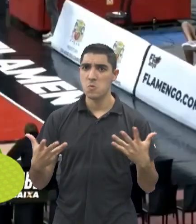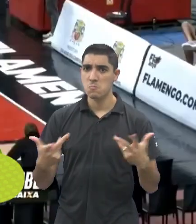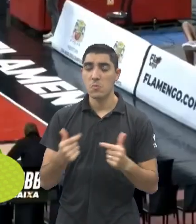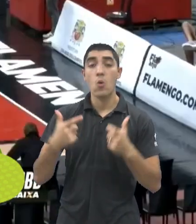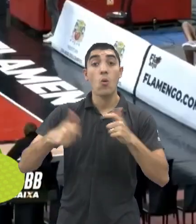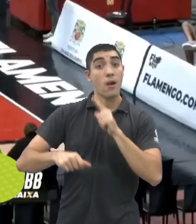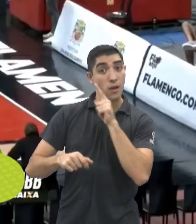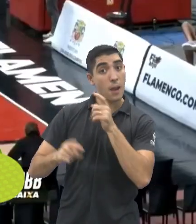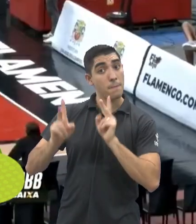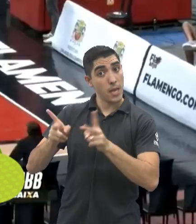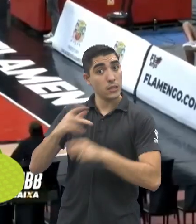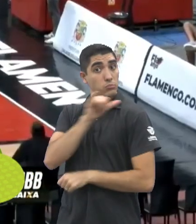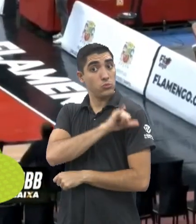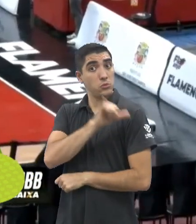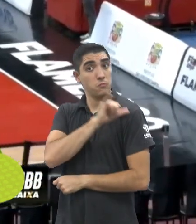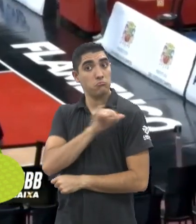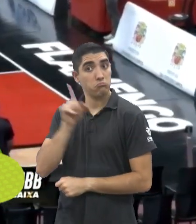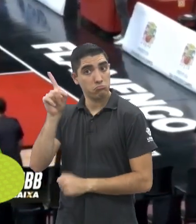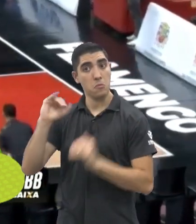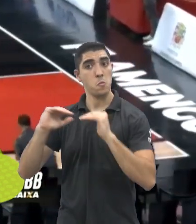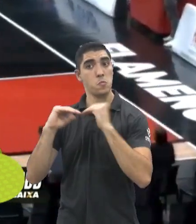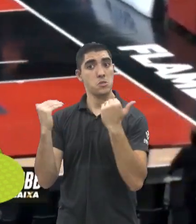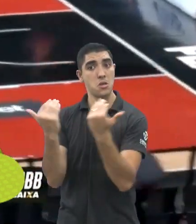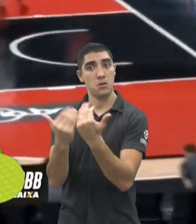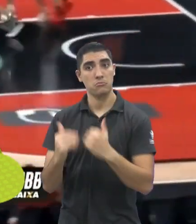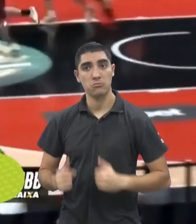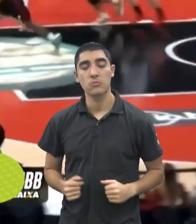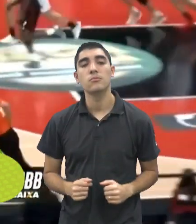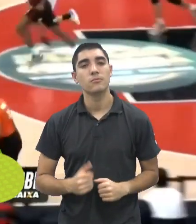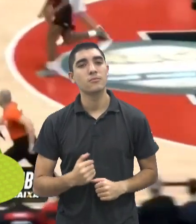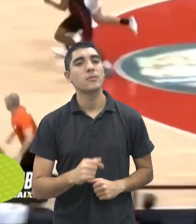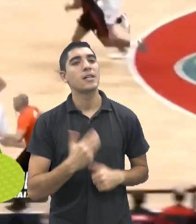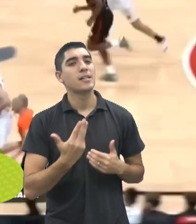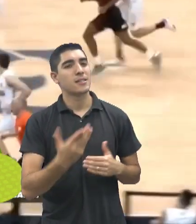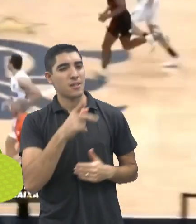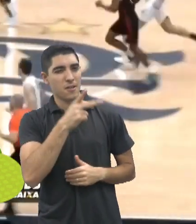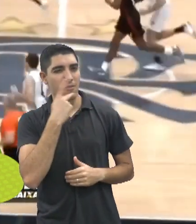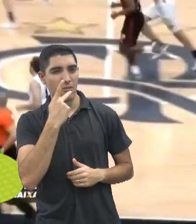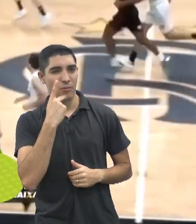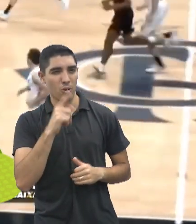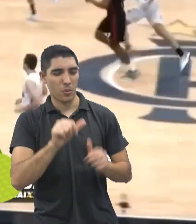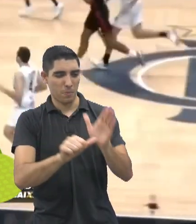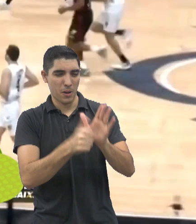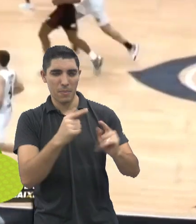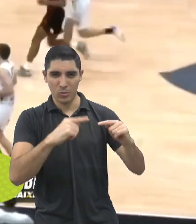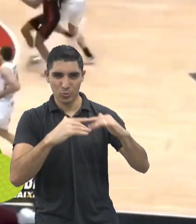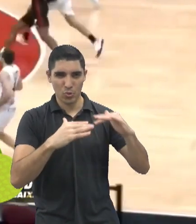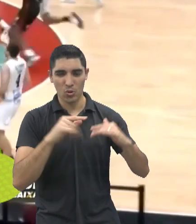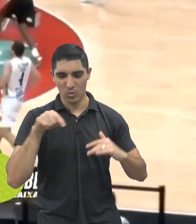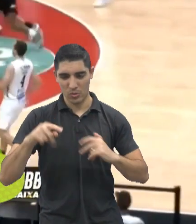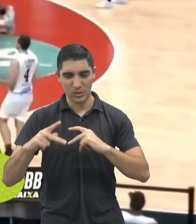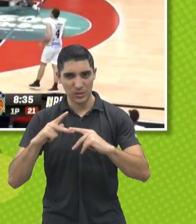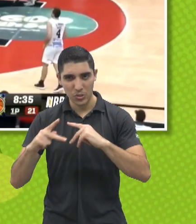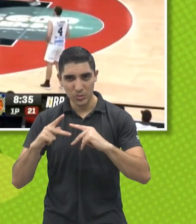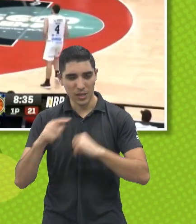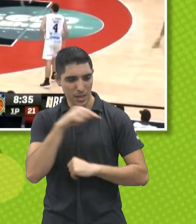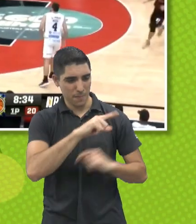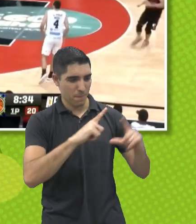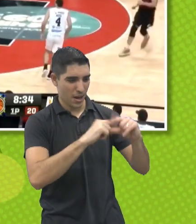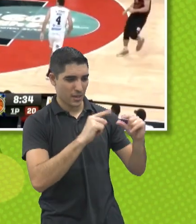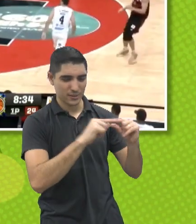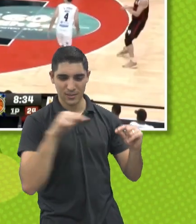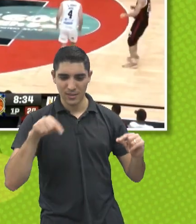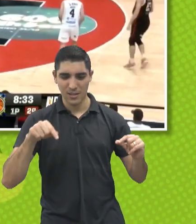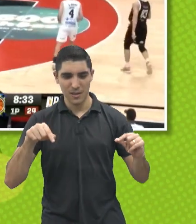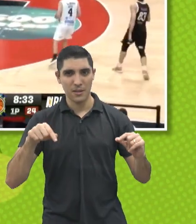Maracanãzinho, Brunão. Você falou primeiro do jogo contra o Brasília, né, que foi um resultado inesperado, né, a derrota do São José para o Brasília. Acho que